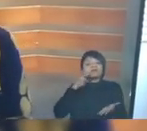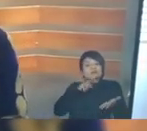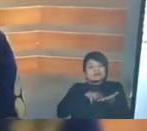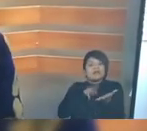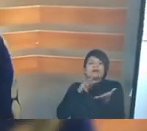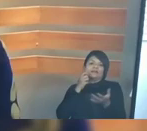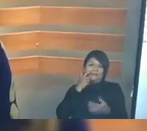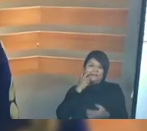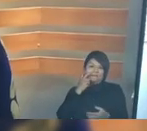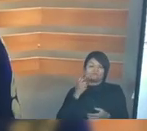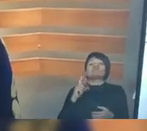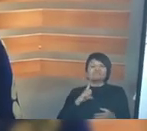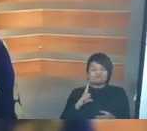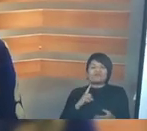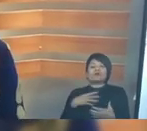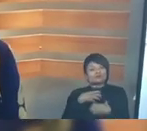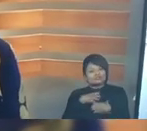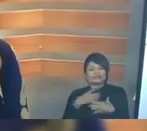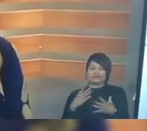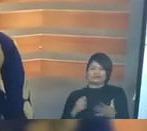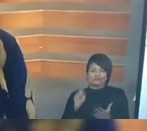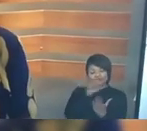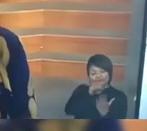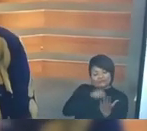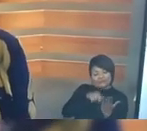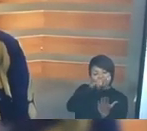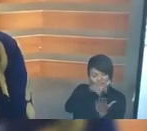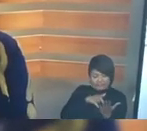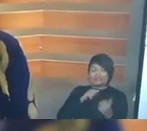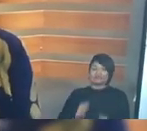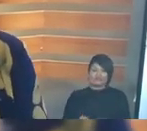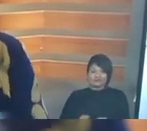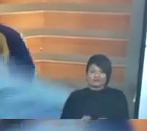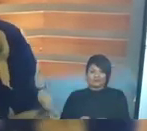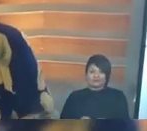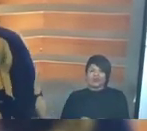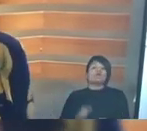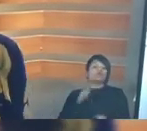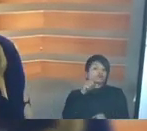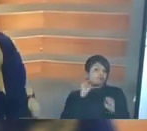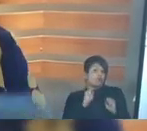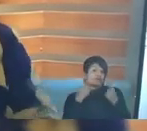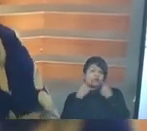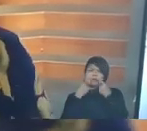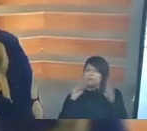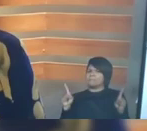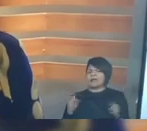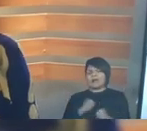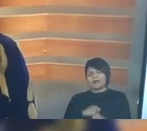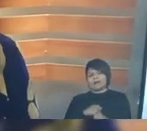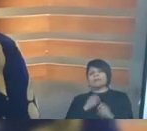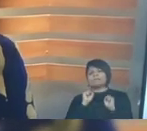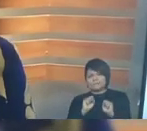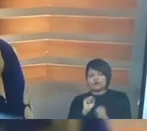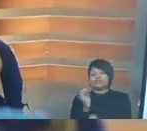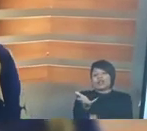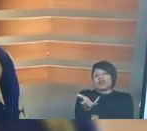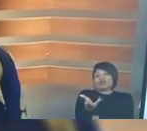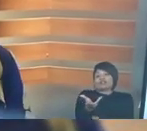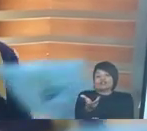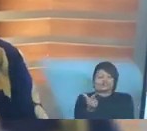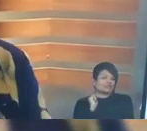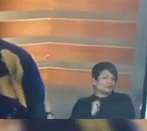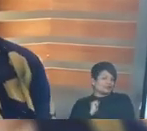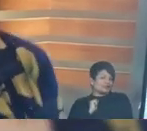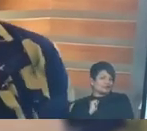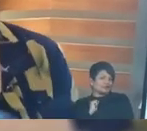vão encontrar onde vocês podem fazer uma reclamação, um elogio para